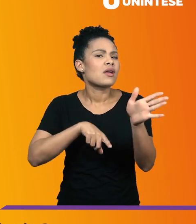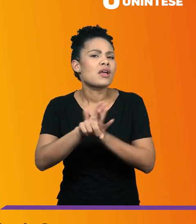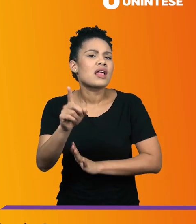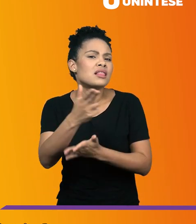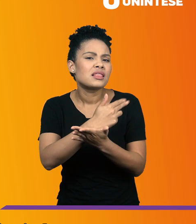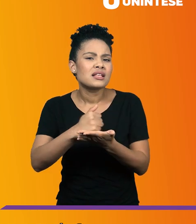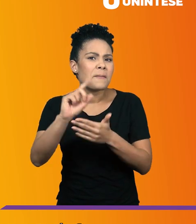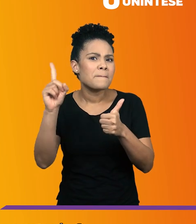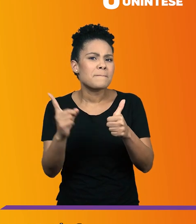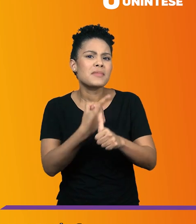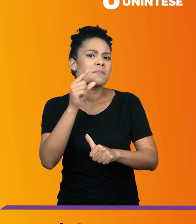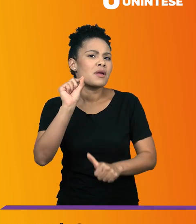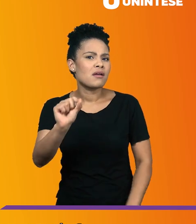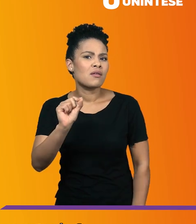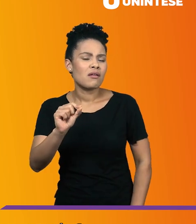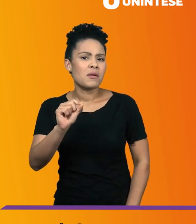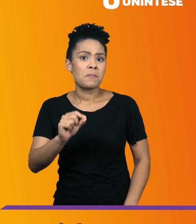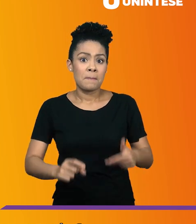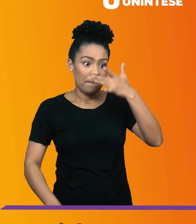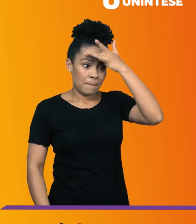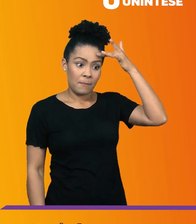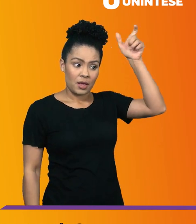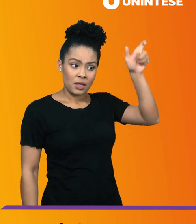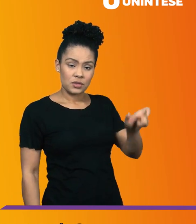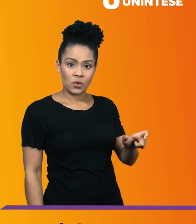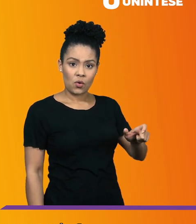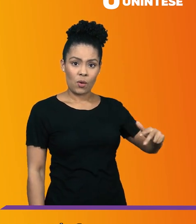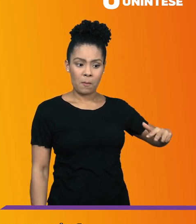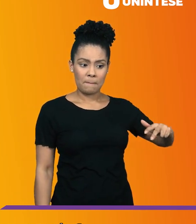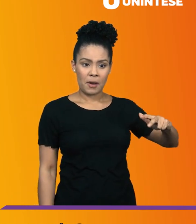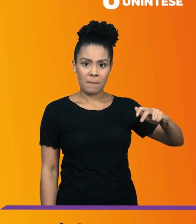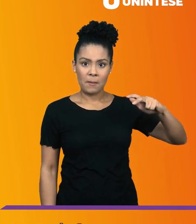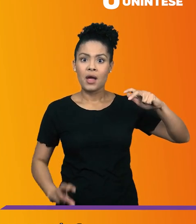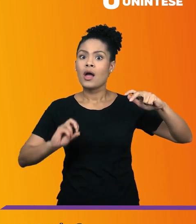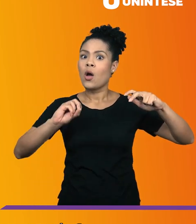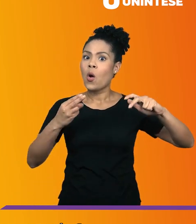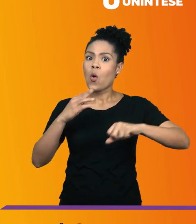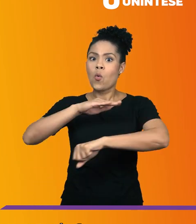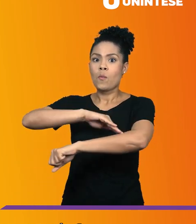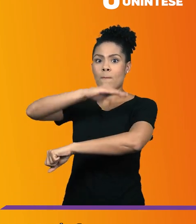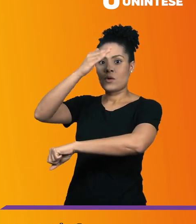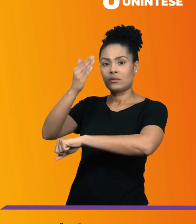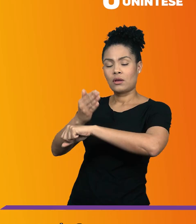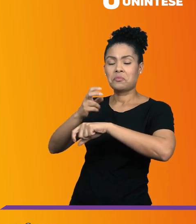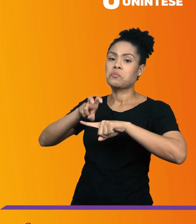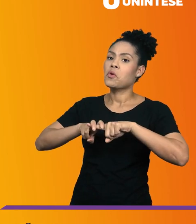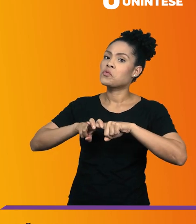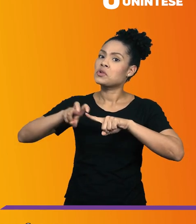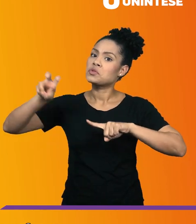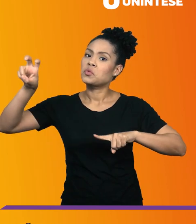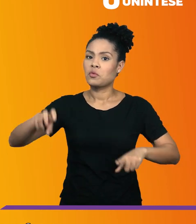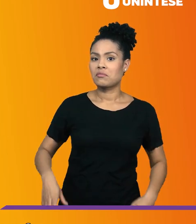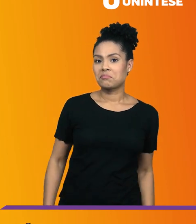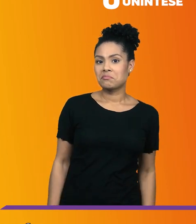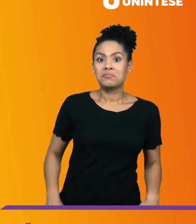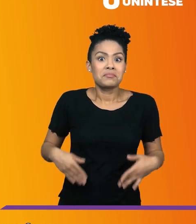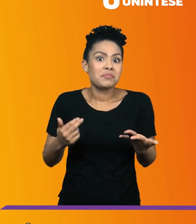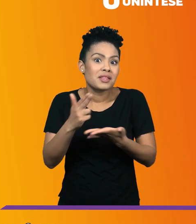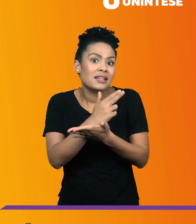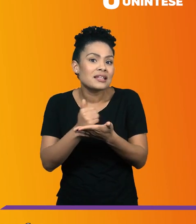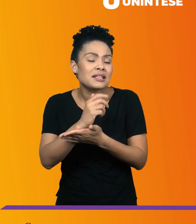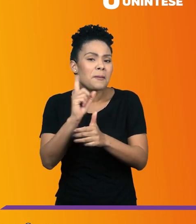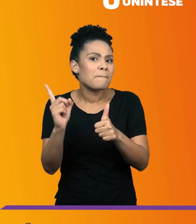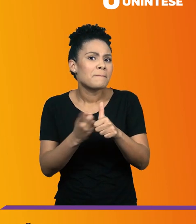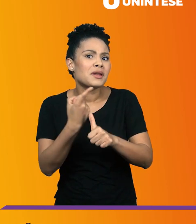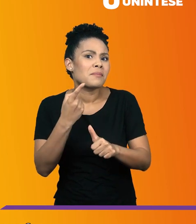desenharia primeiro? A pessoa subindo a trilha ou a montanha? Ou o pão de açúcar? Se a gente fosse desenhar essa